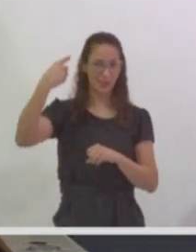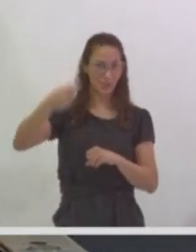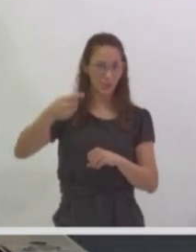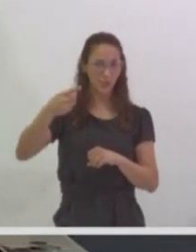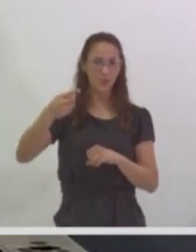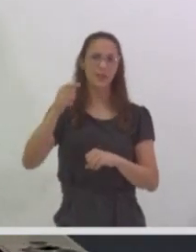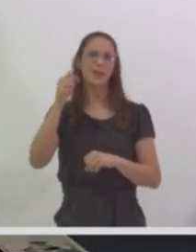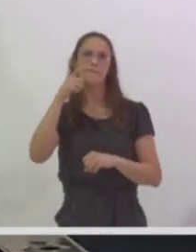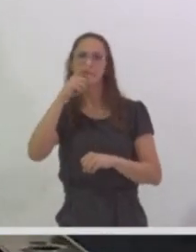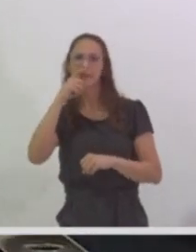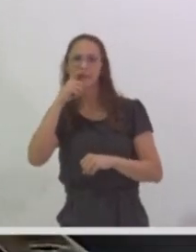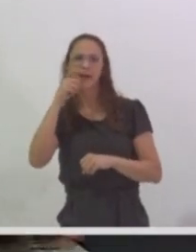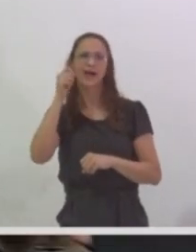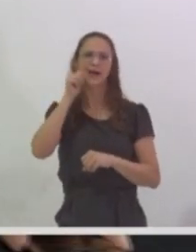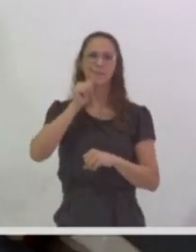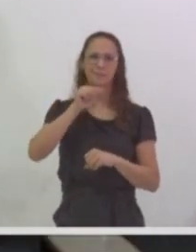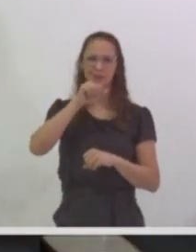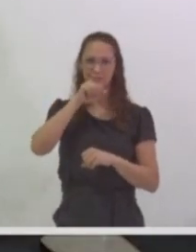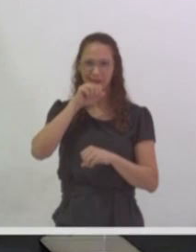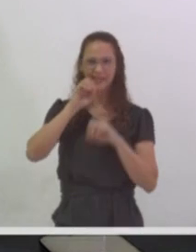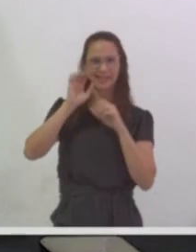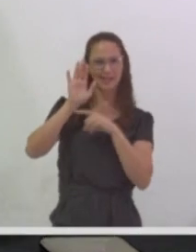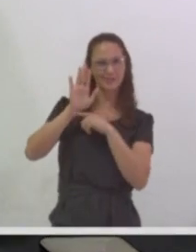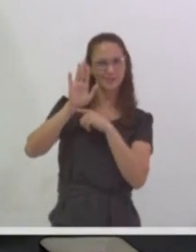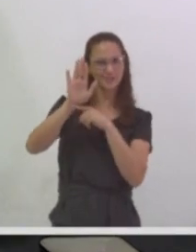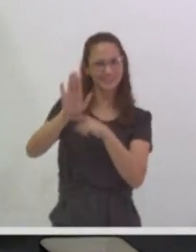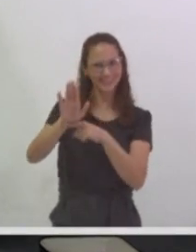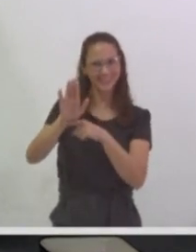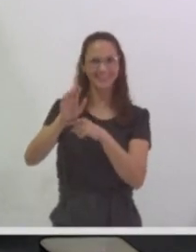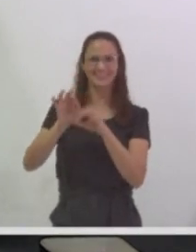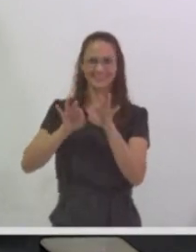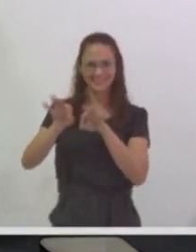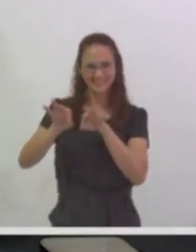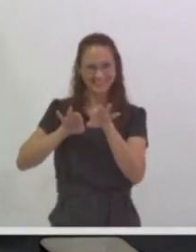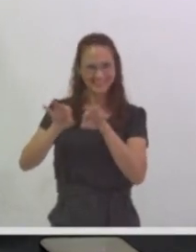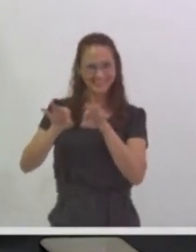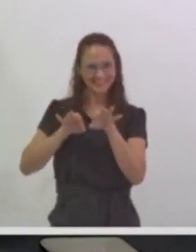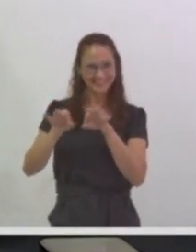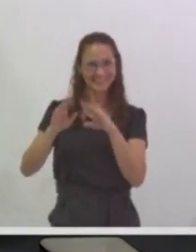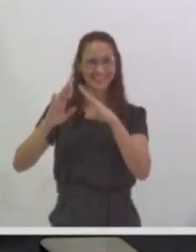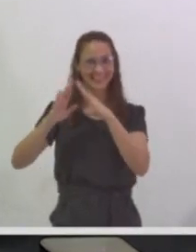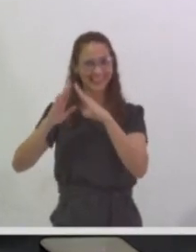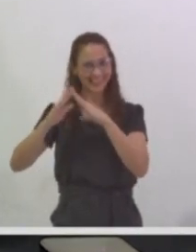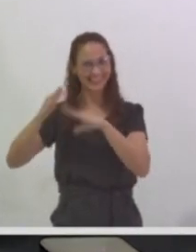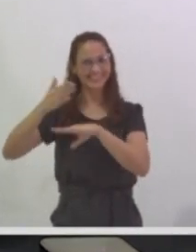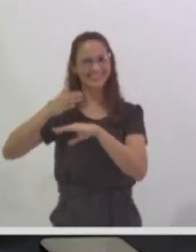fazer um desse aqui para que os alunos possam utilizar em casa, legal? Então assim, ó,